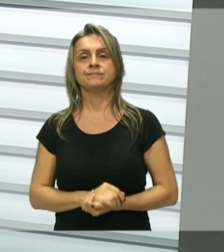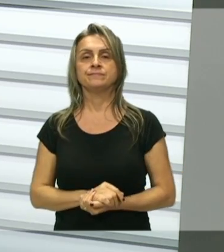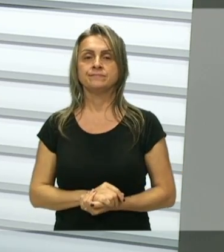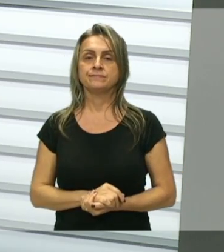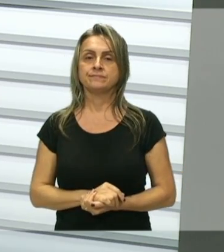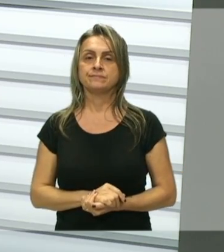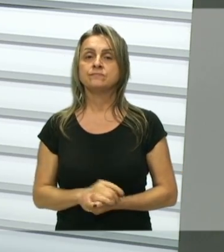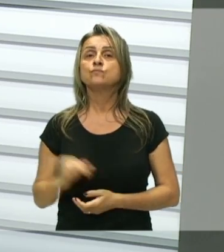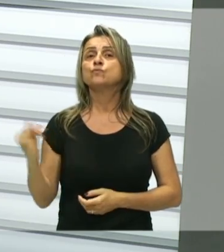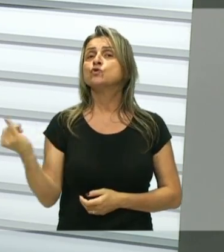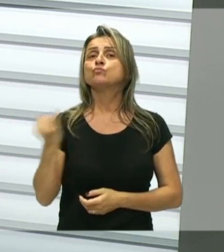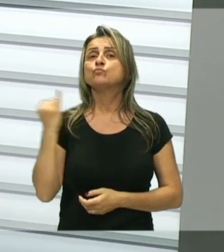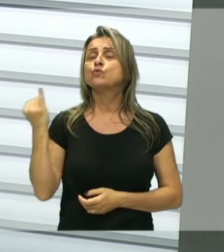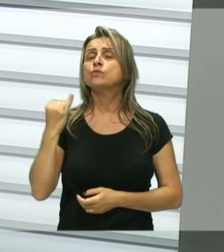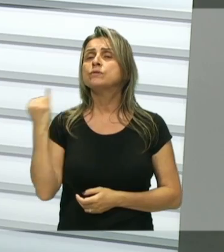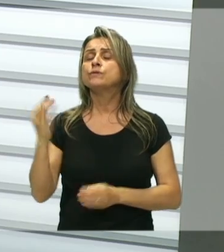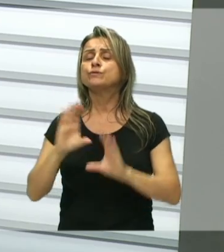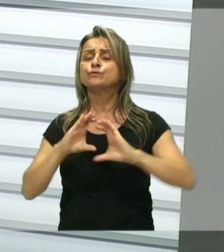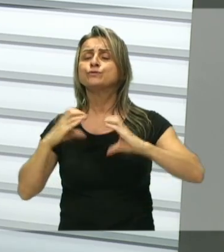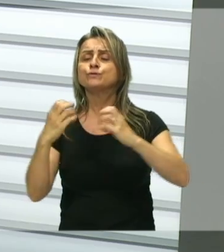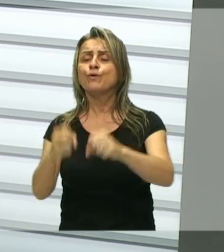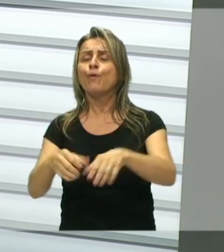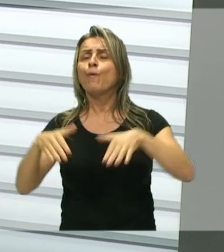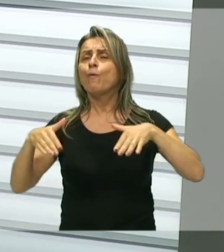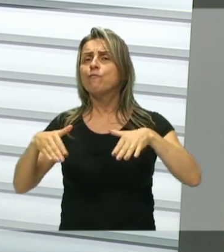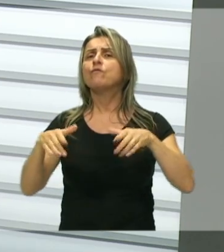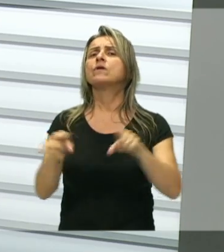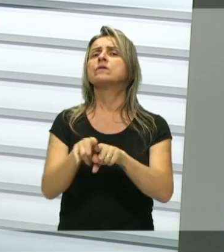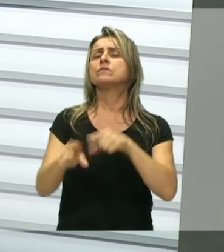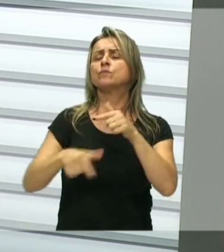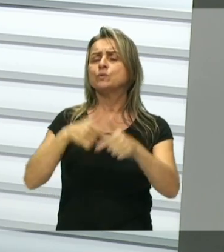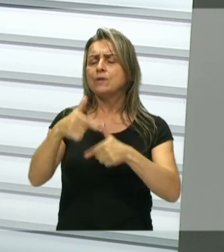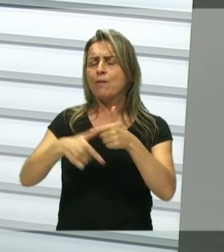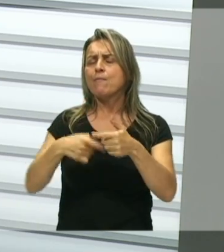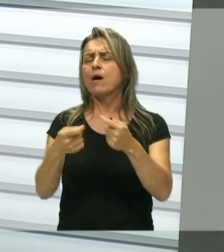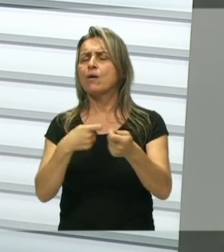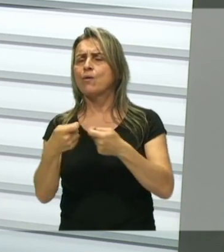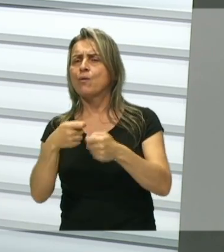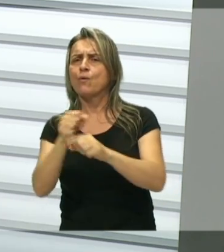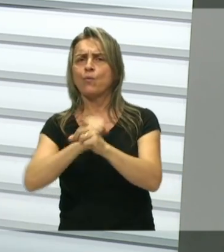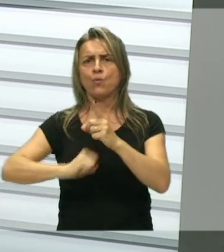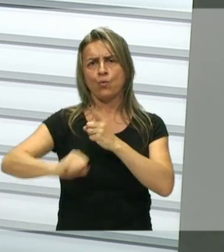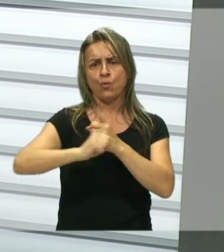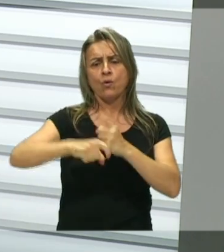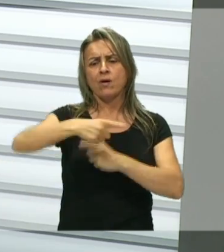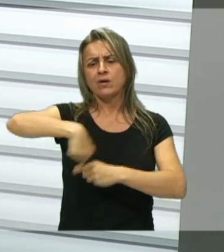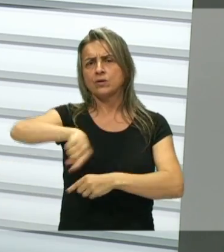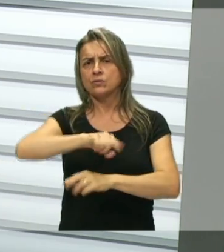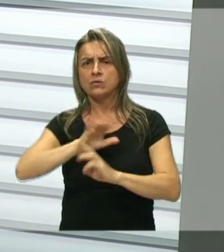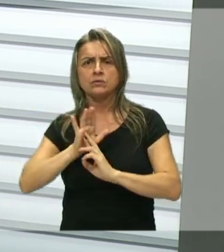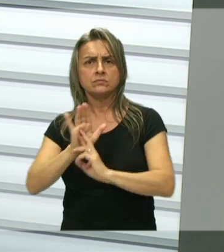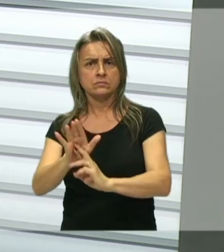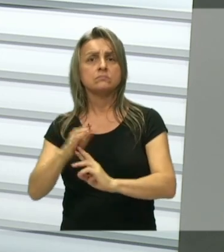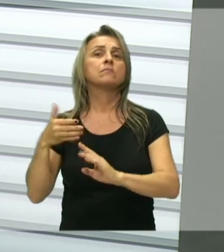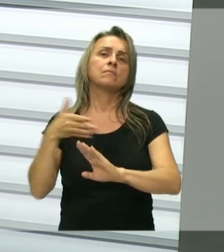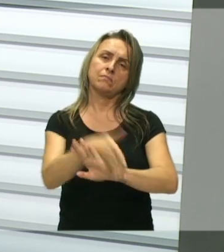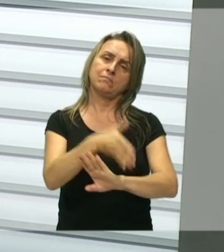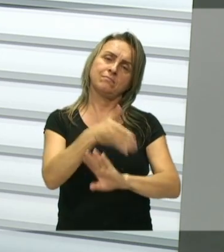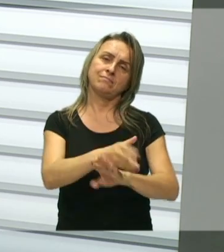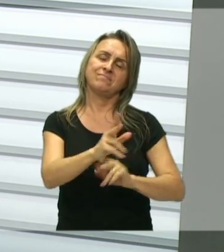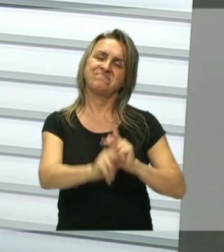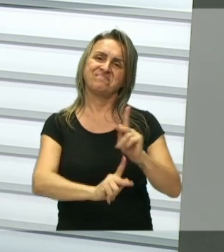da conferência e o importante do trabalho, do controle social que a gente representa é a participação popular.